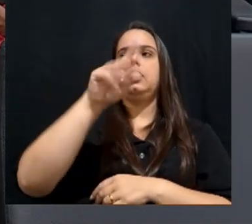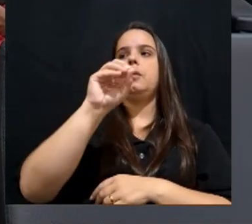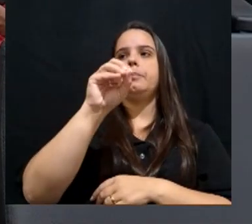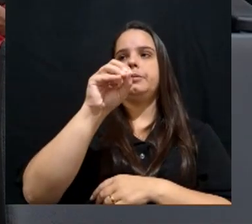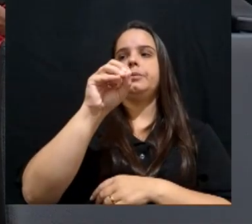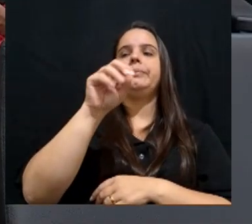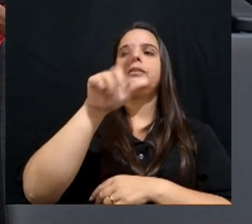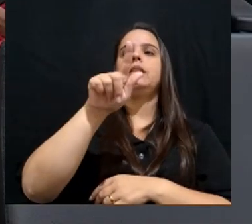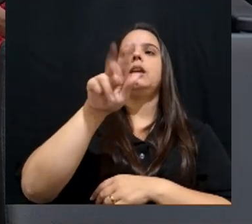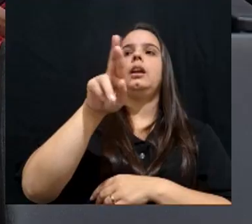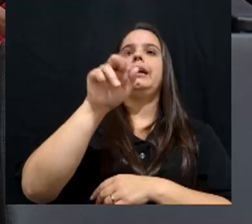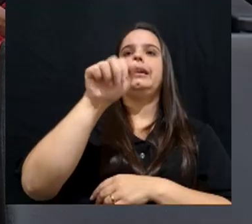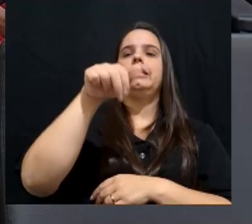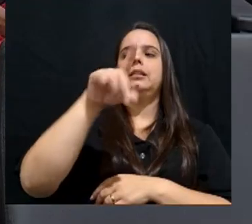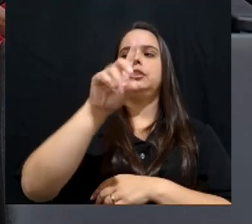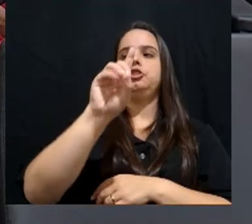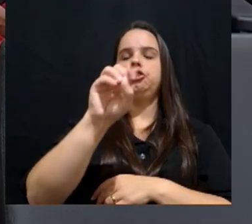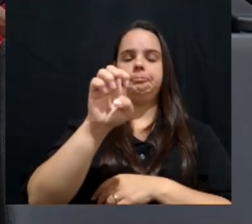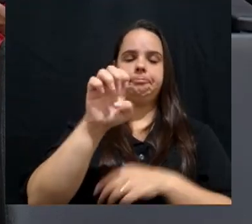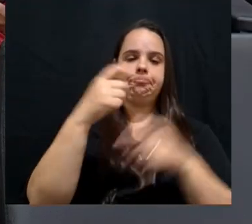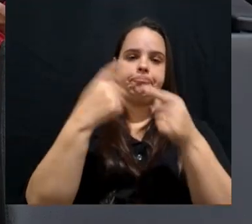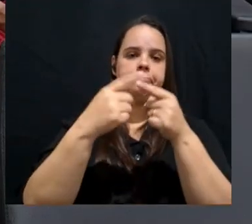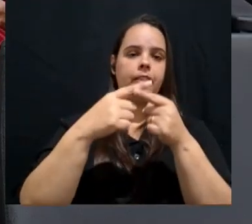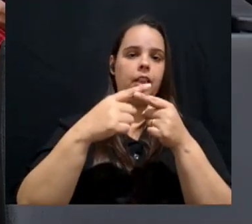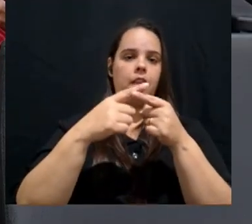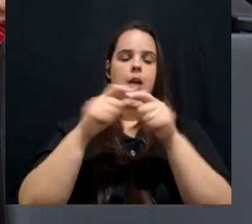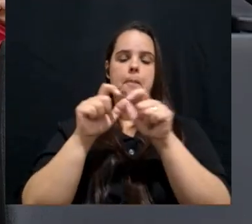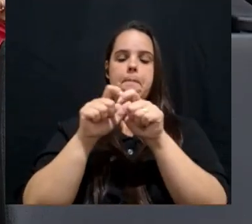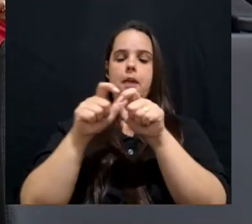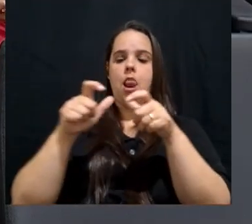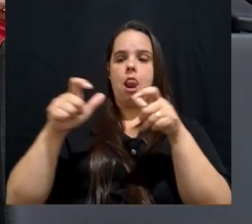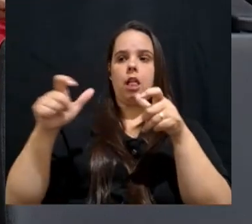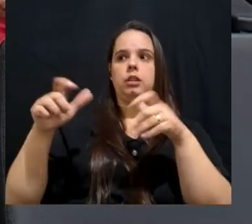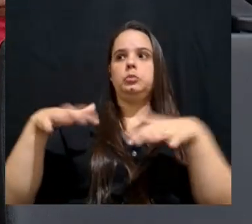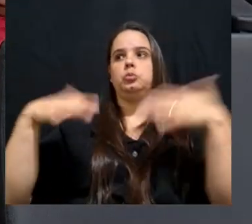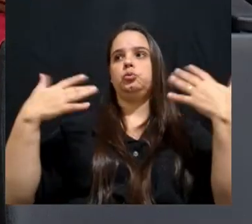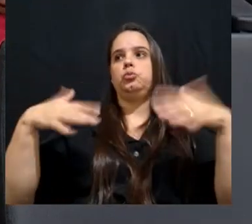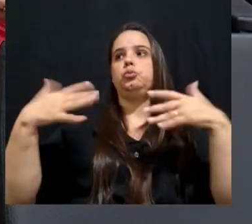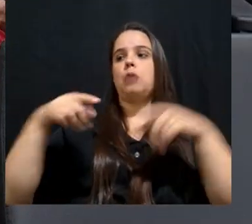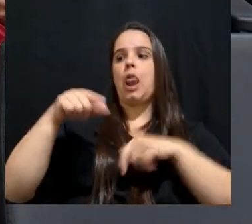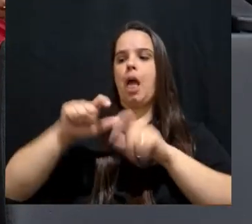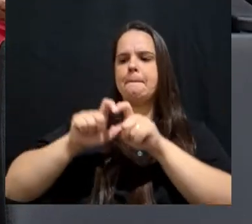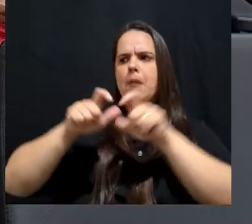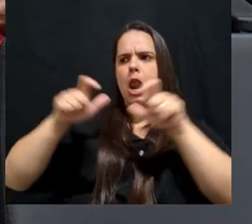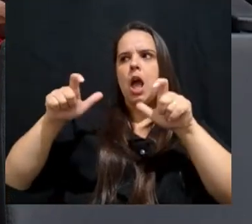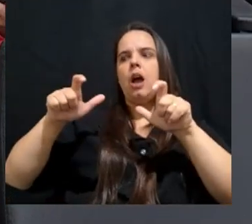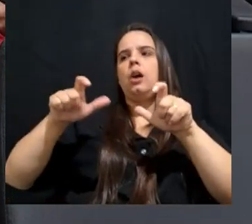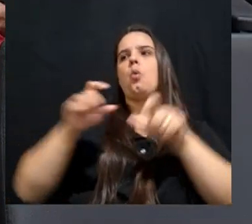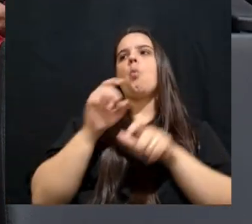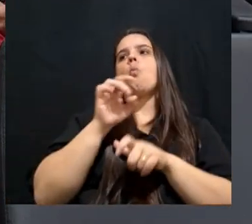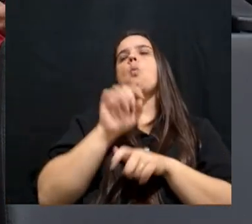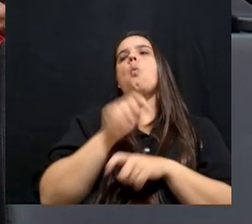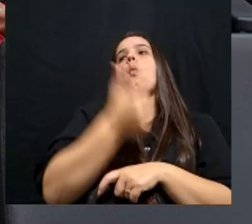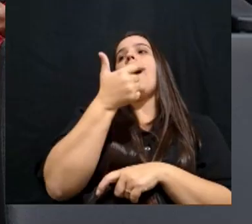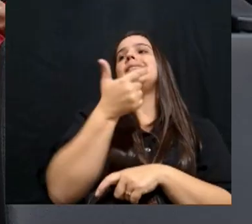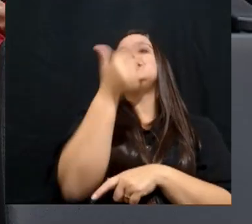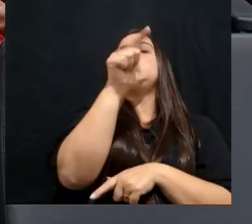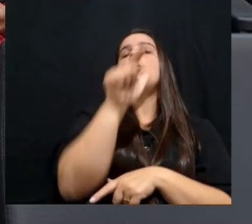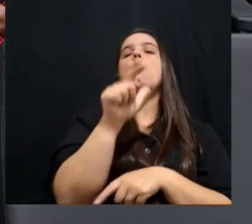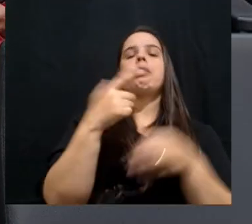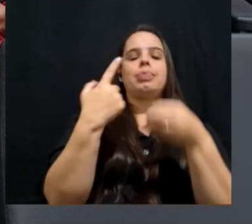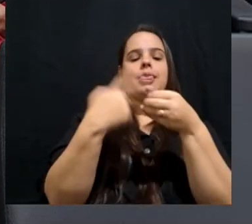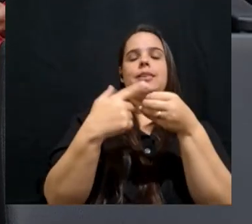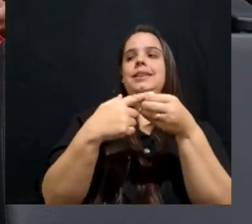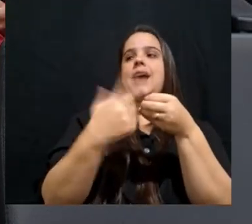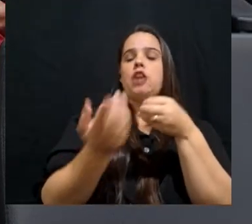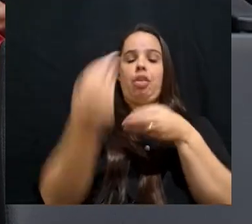crescido e muito, né, já virou praticamente uma outra cidade ali dentro de Campinas, né? Como que então são